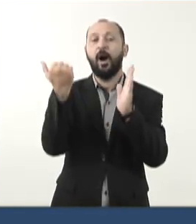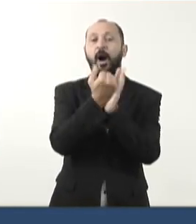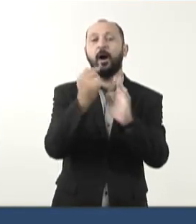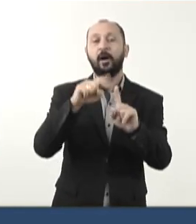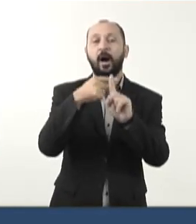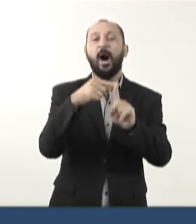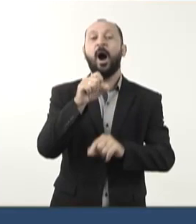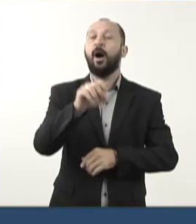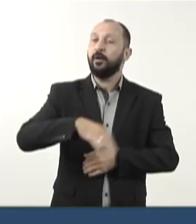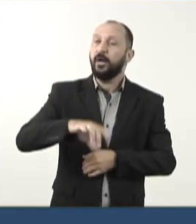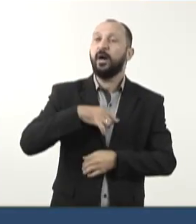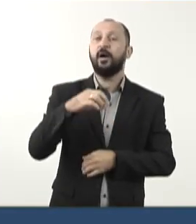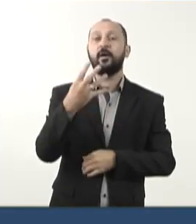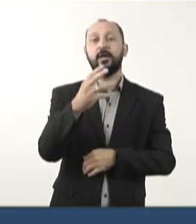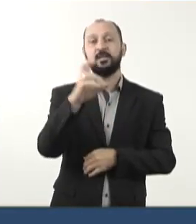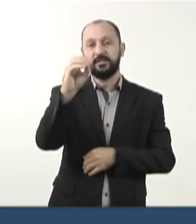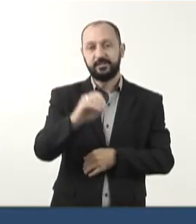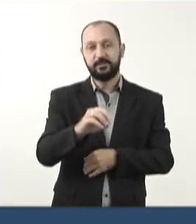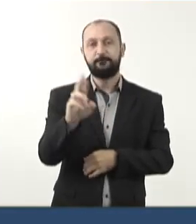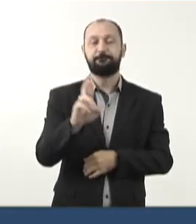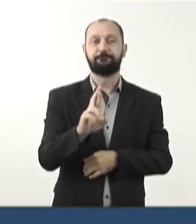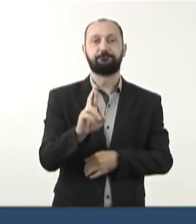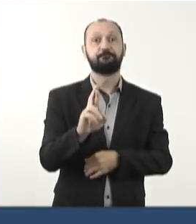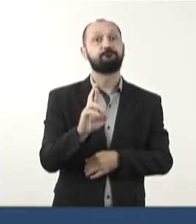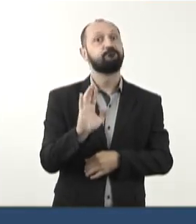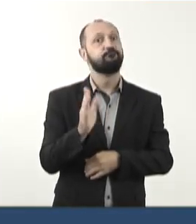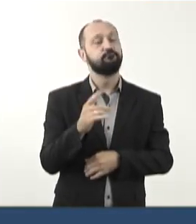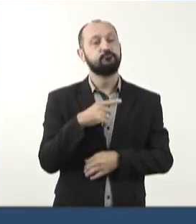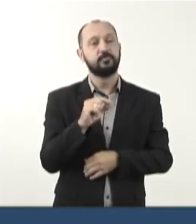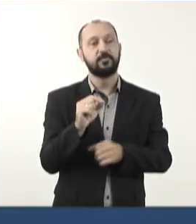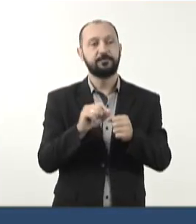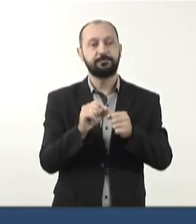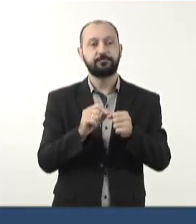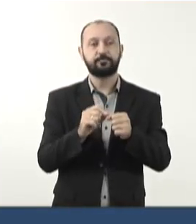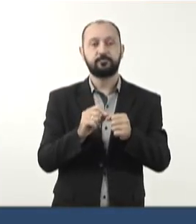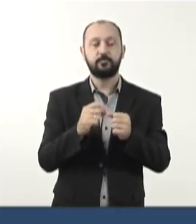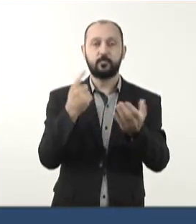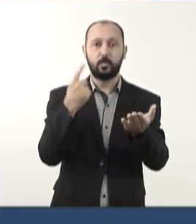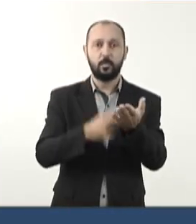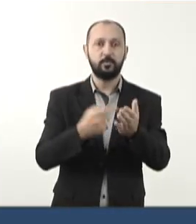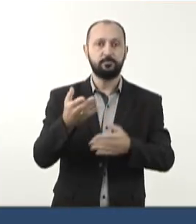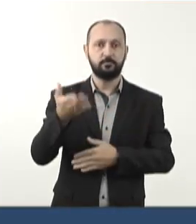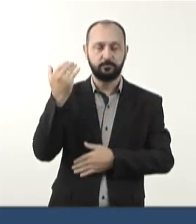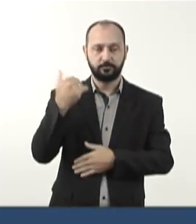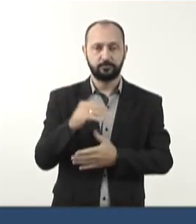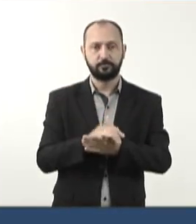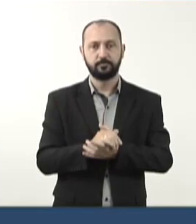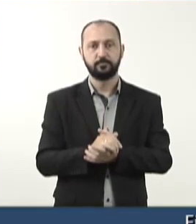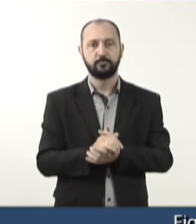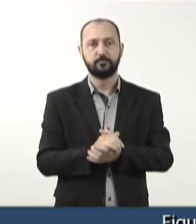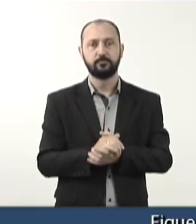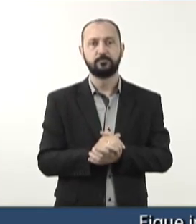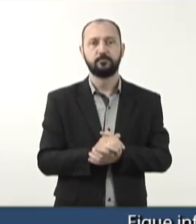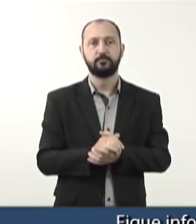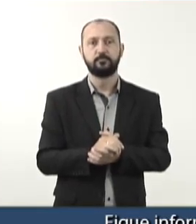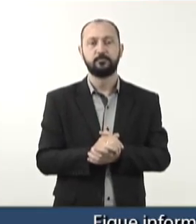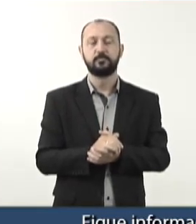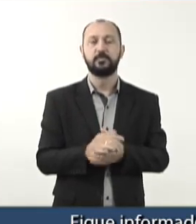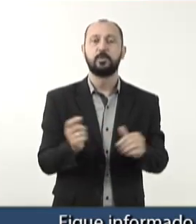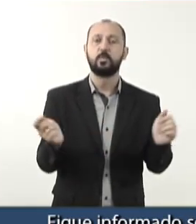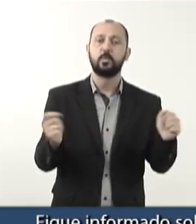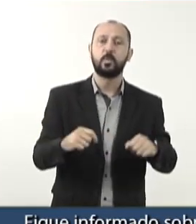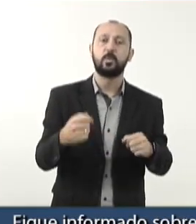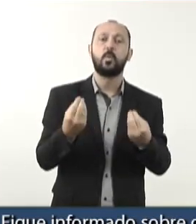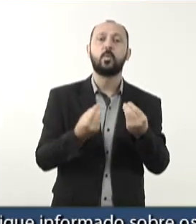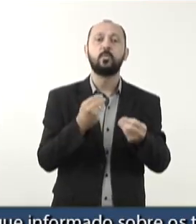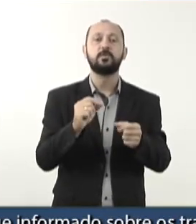Social para R$ 450. E se ele tivesse feito esse compromisso, que ele não teria condições de